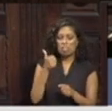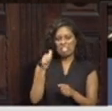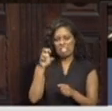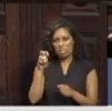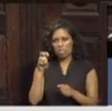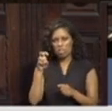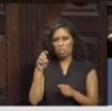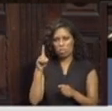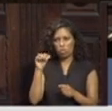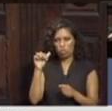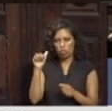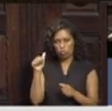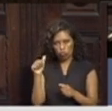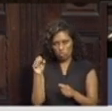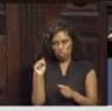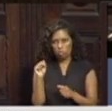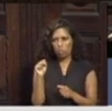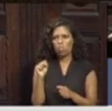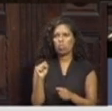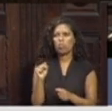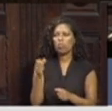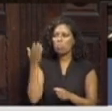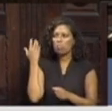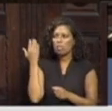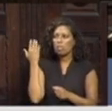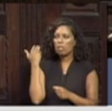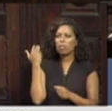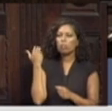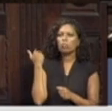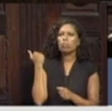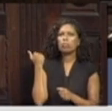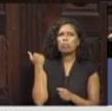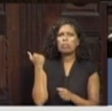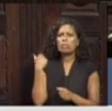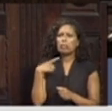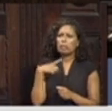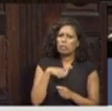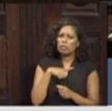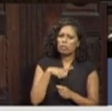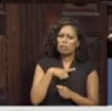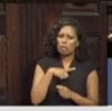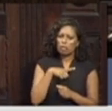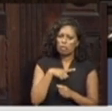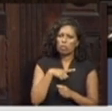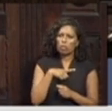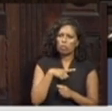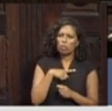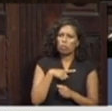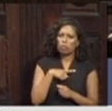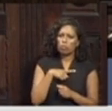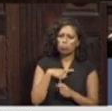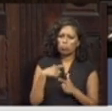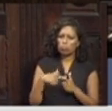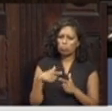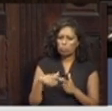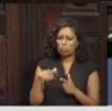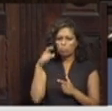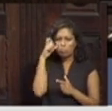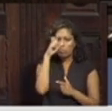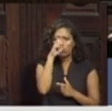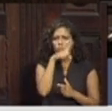de Angra dos Reis. Não queria terminar esta semana sem fazer menção ao que